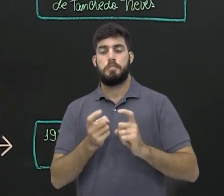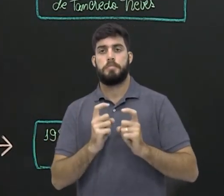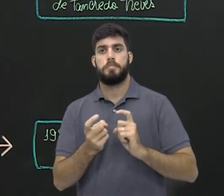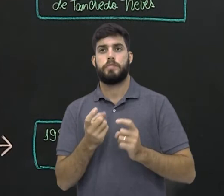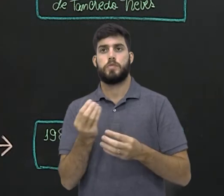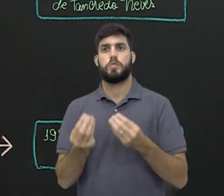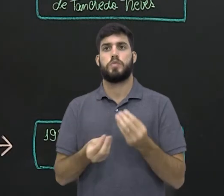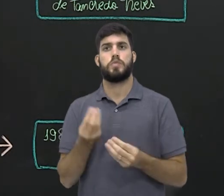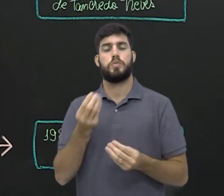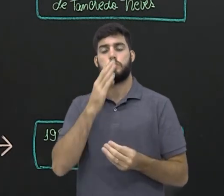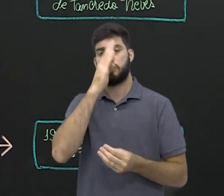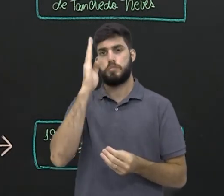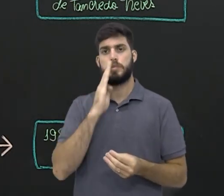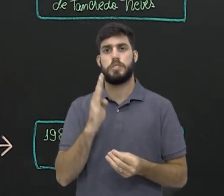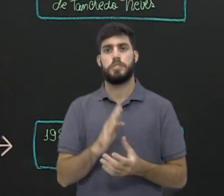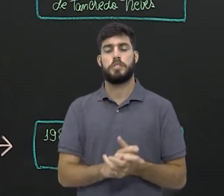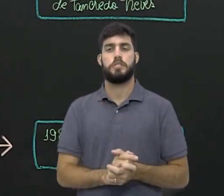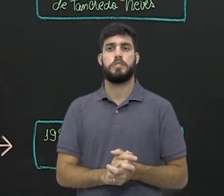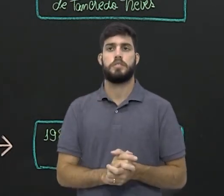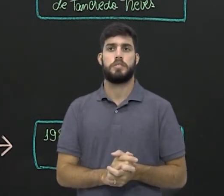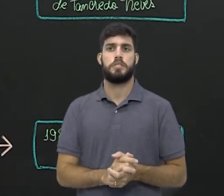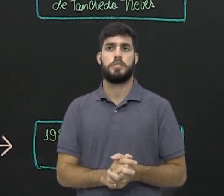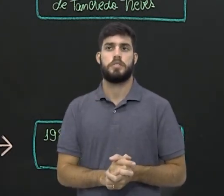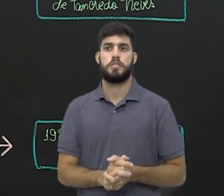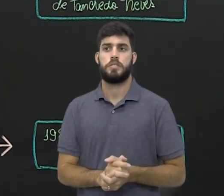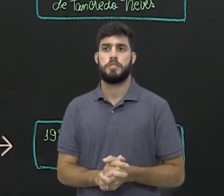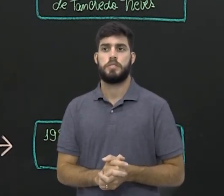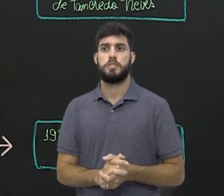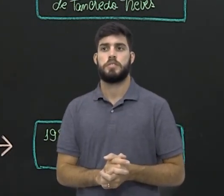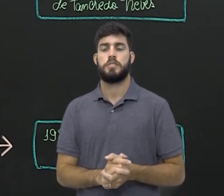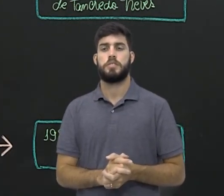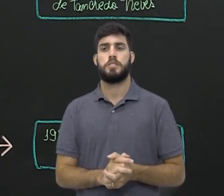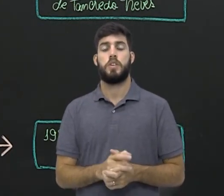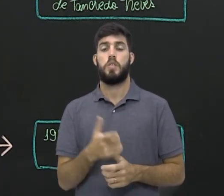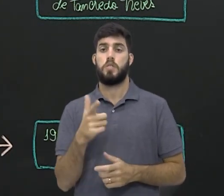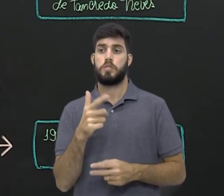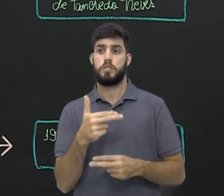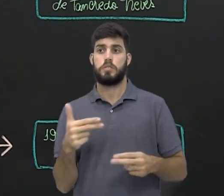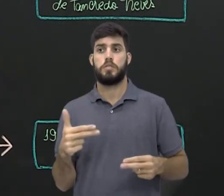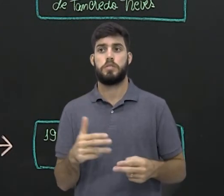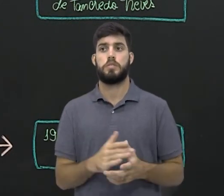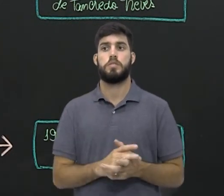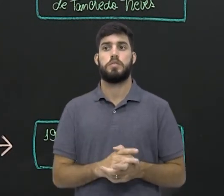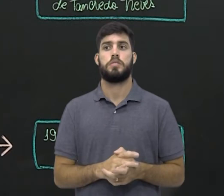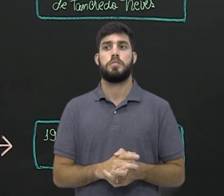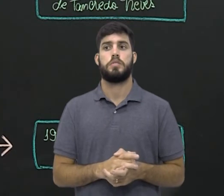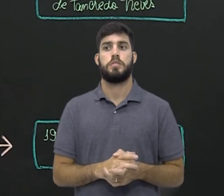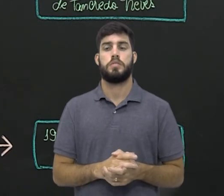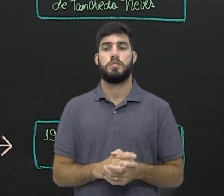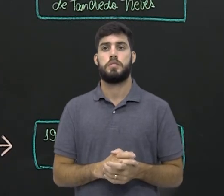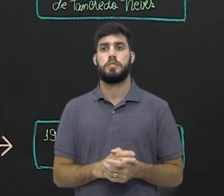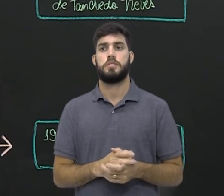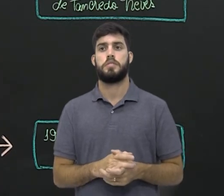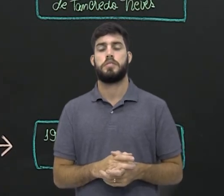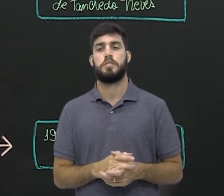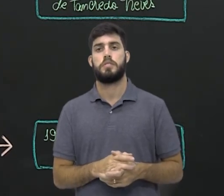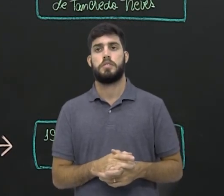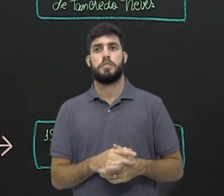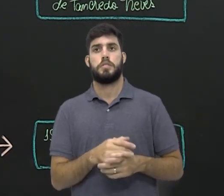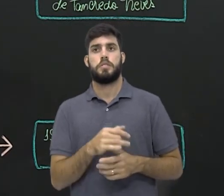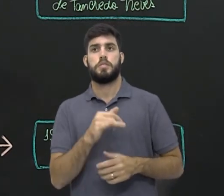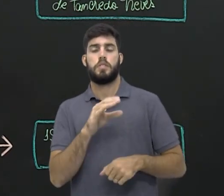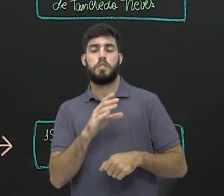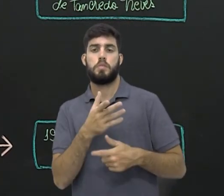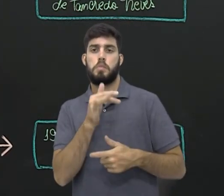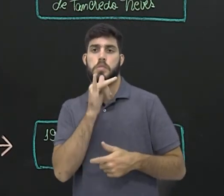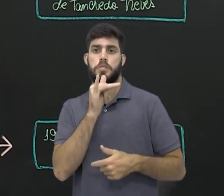país democrático que estava aos poucos se construindo. Outra coisa que justifica esse nome de Constituição Cidadã